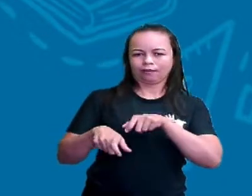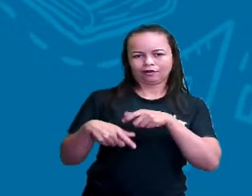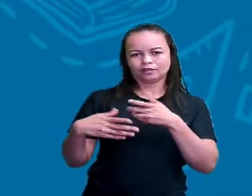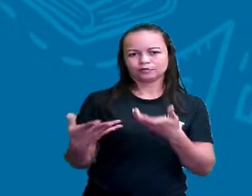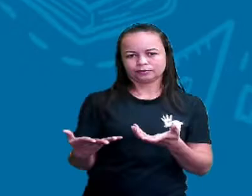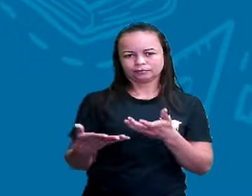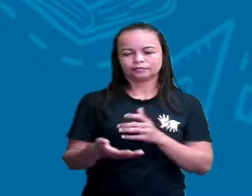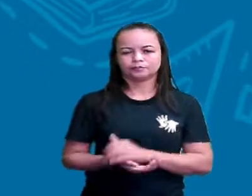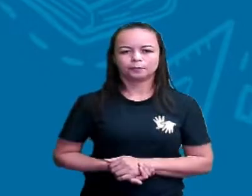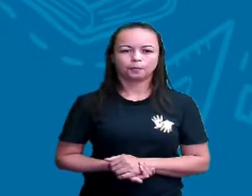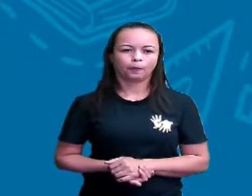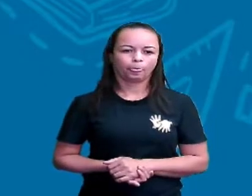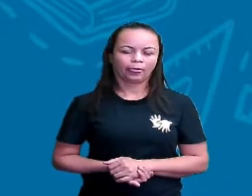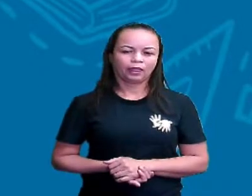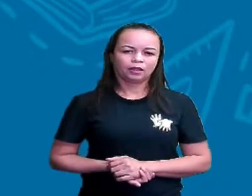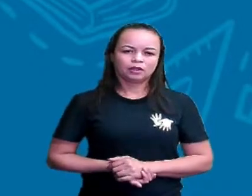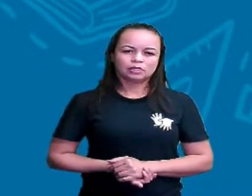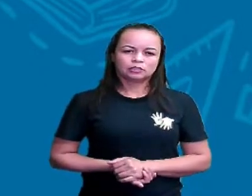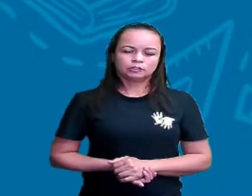né? Falando.